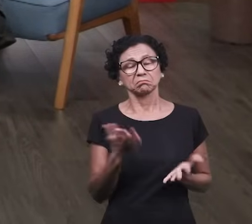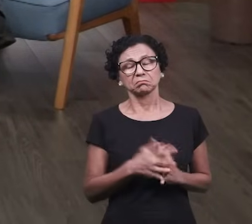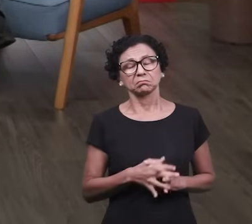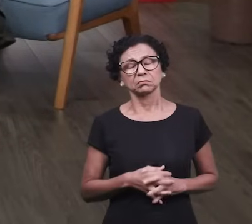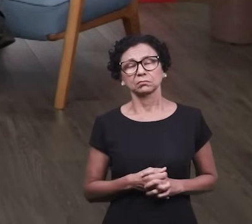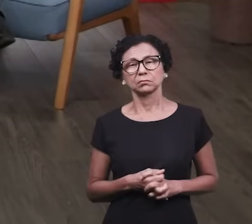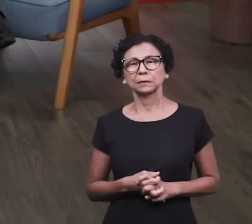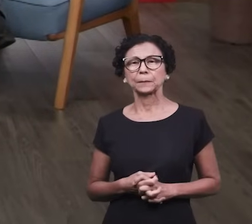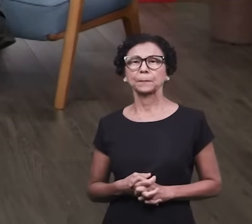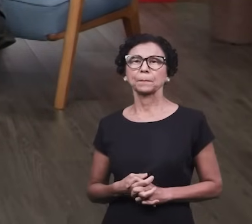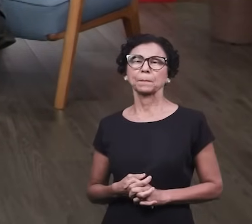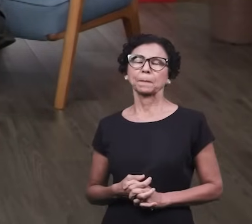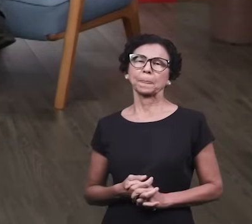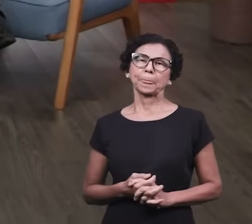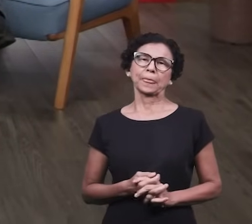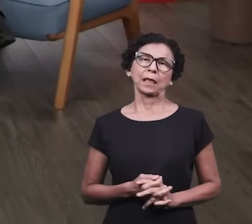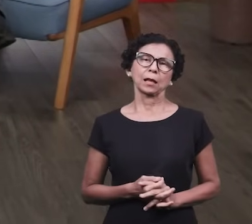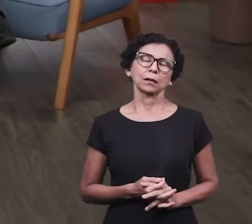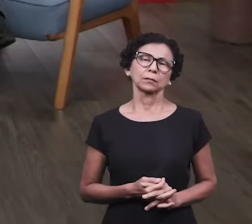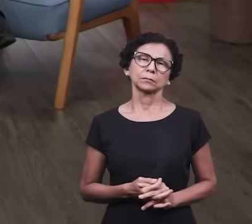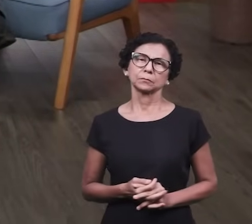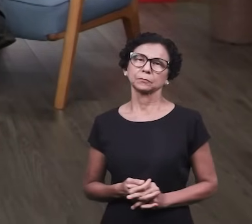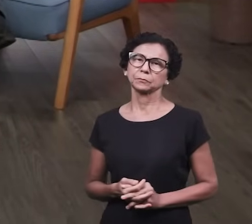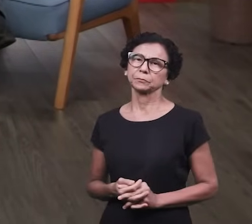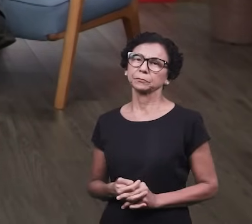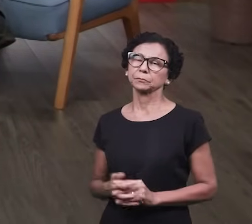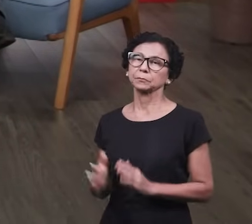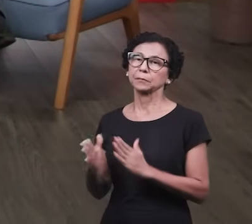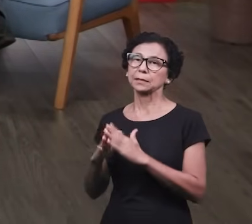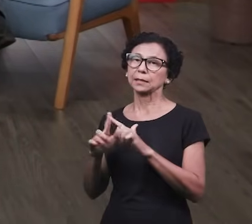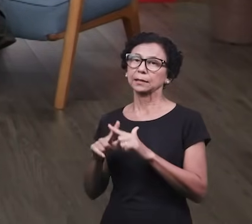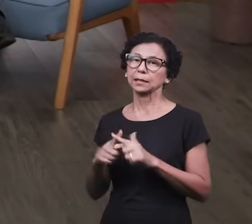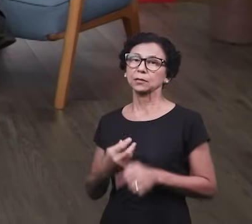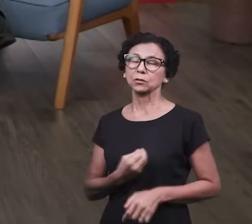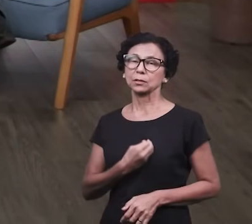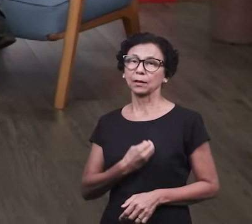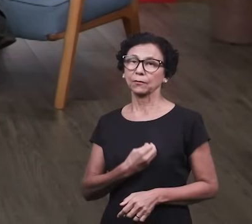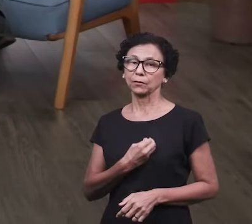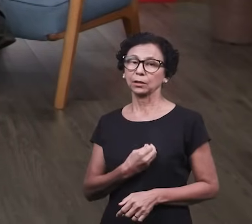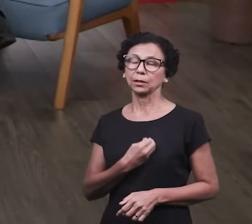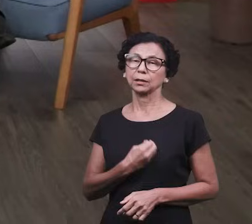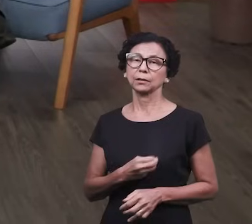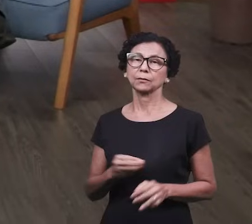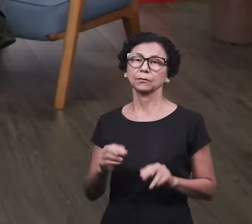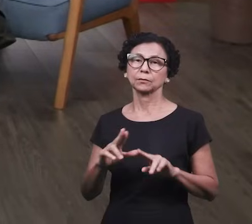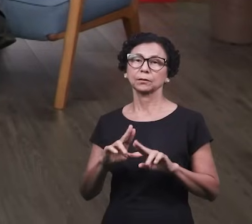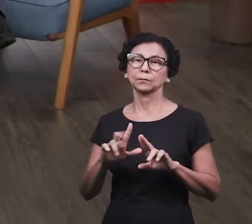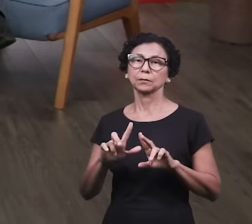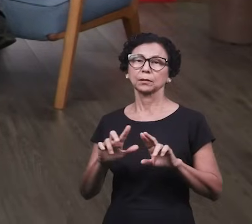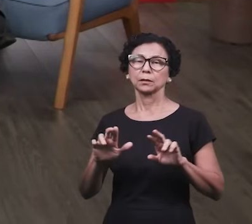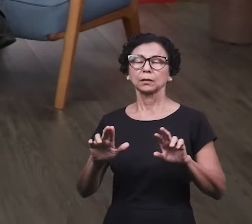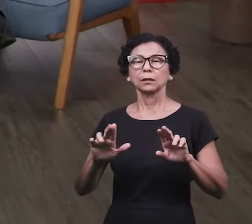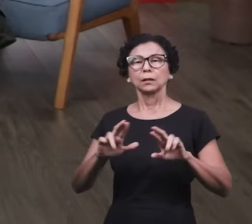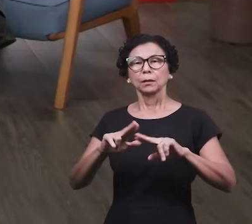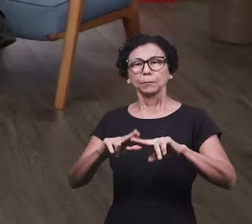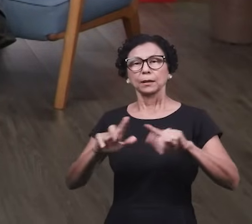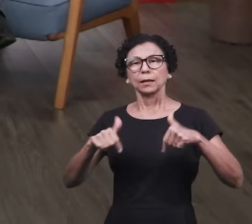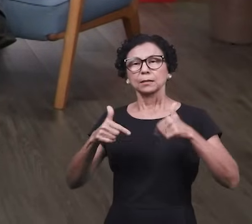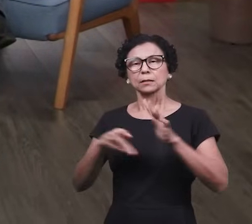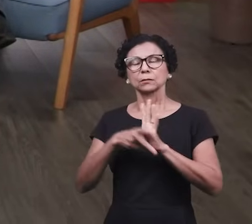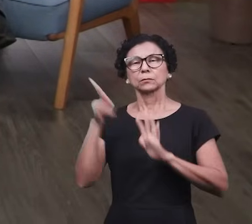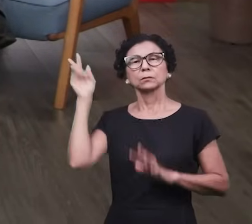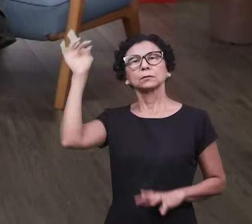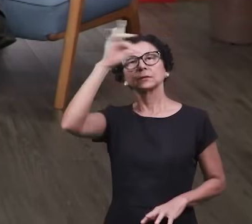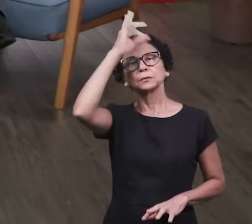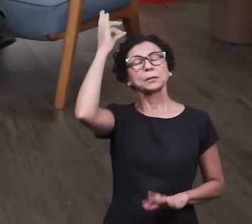morreu. Mas ela morreu para o Amém. mundo, mas está viva para Cristo. Glória a Pela Deus. operação, pelo unguento derramado, ou seja, pela ação do Espírito Santo. Amém. Amém. Vamos ler outro texto